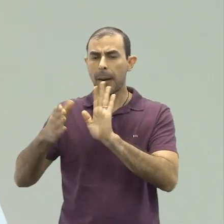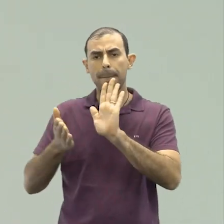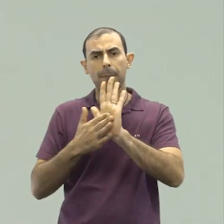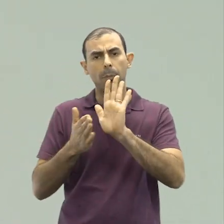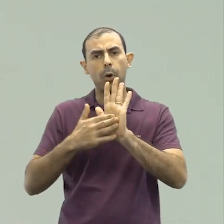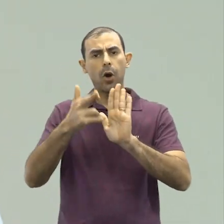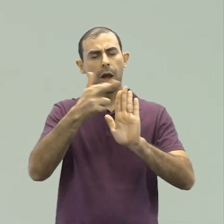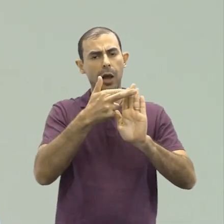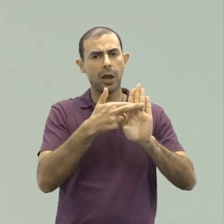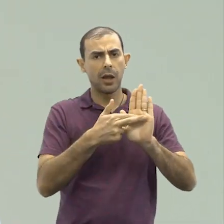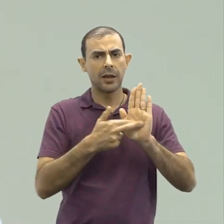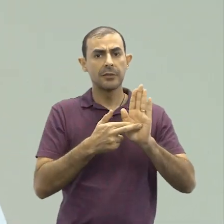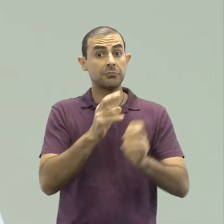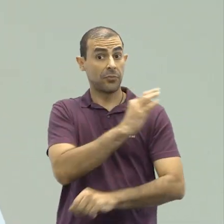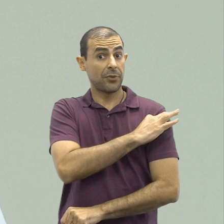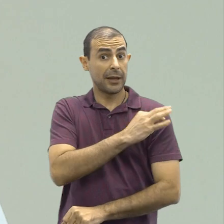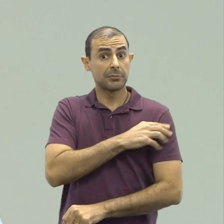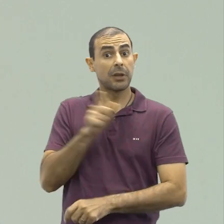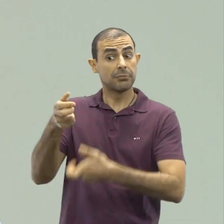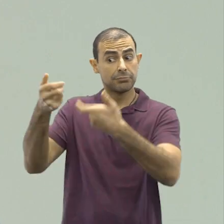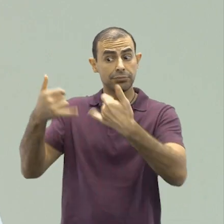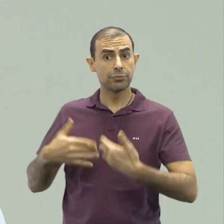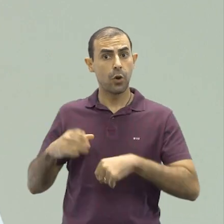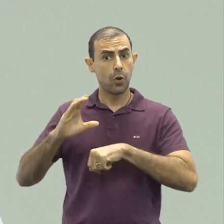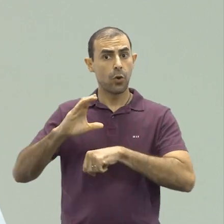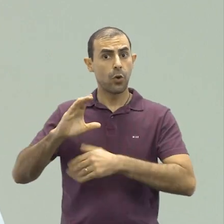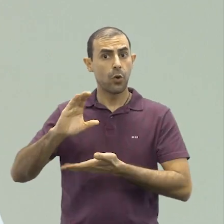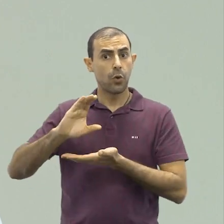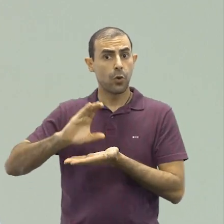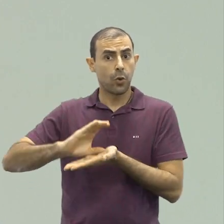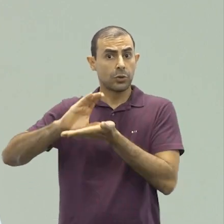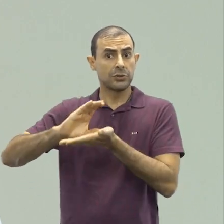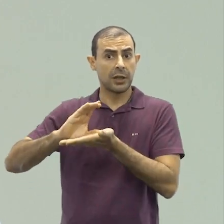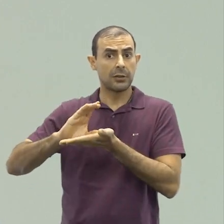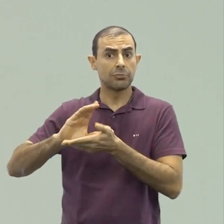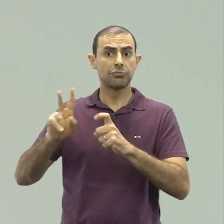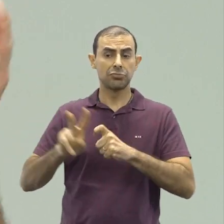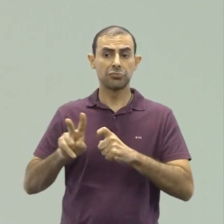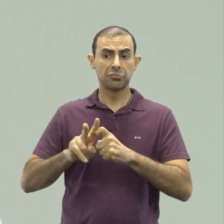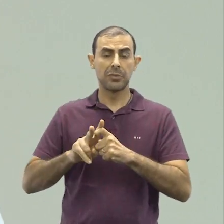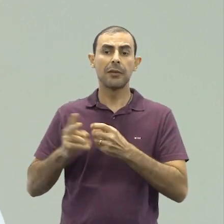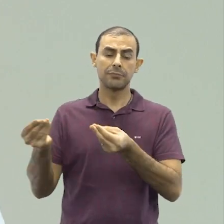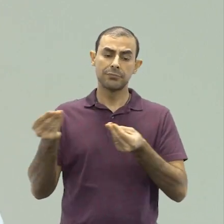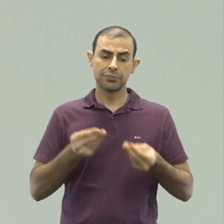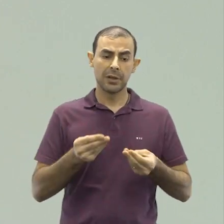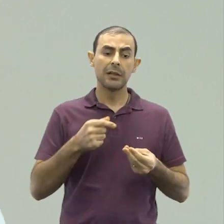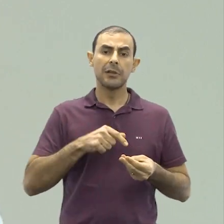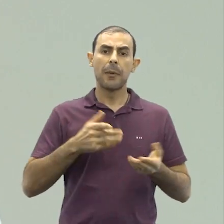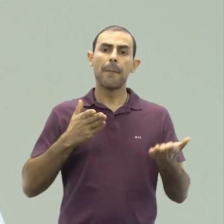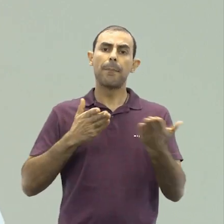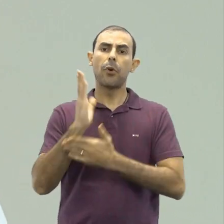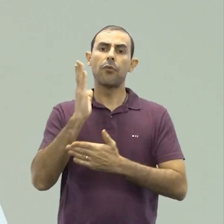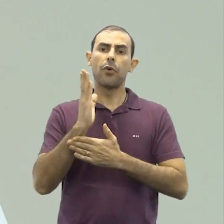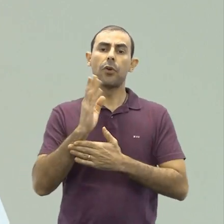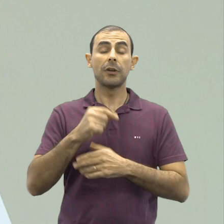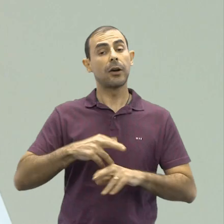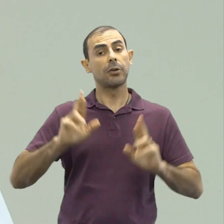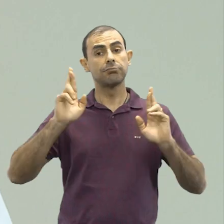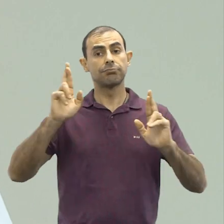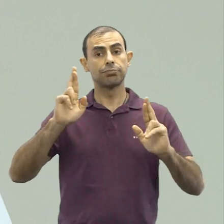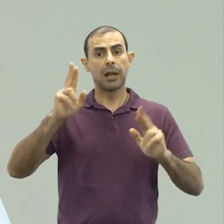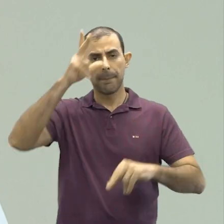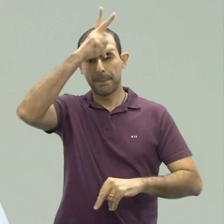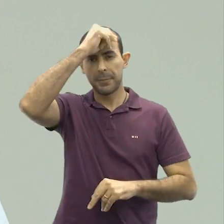né, assim, a parte técnica, e agora passou pela Câmara, foi aprovado e esperamos que a prefeita sancione,